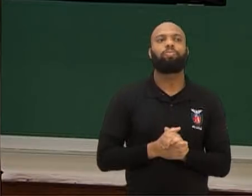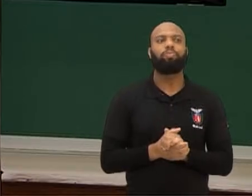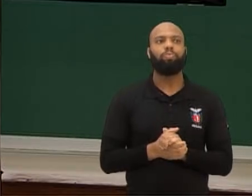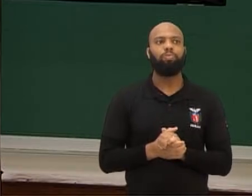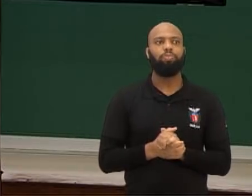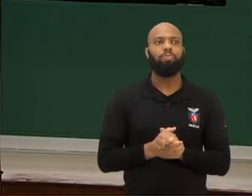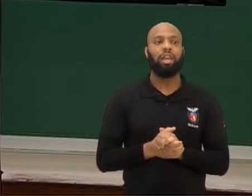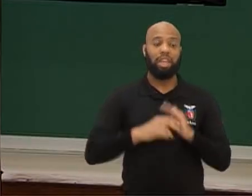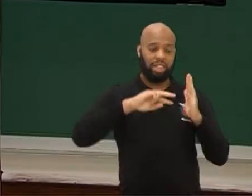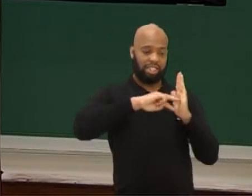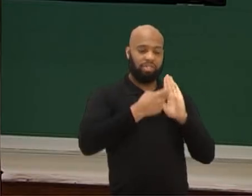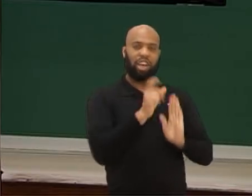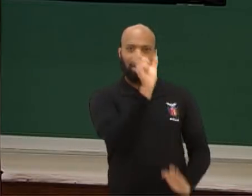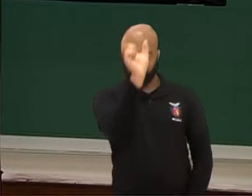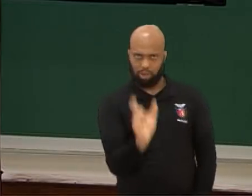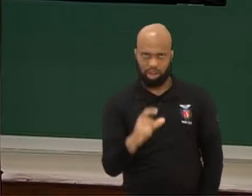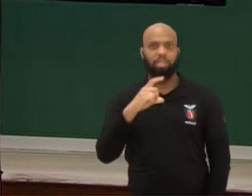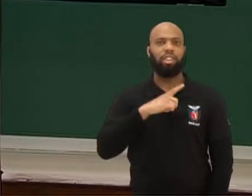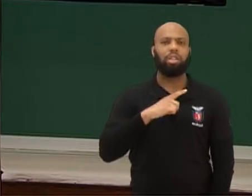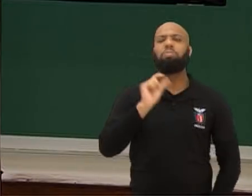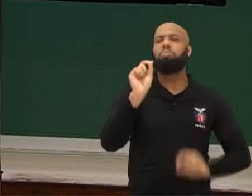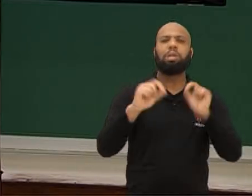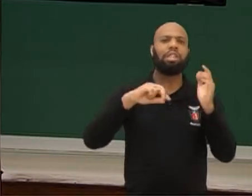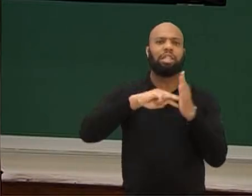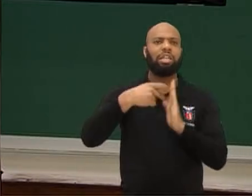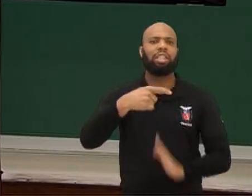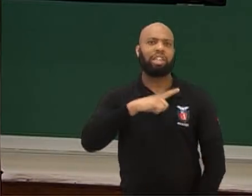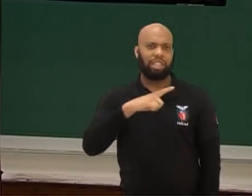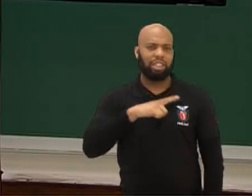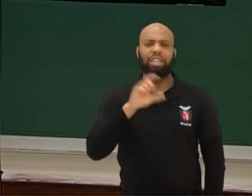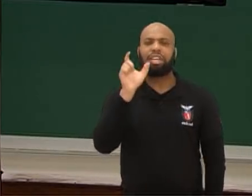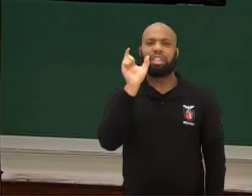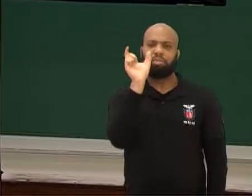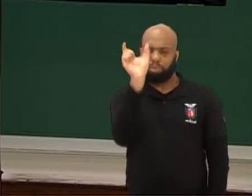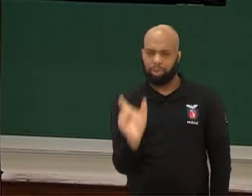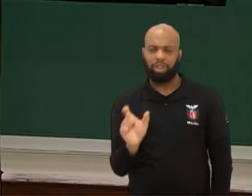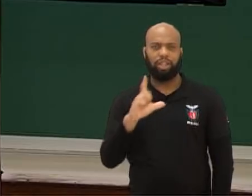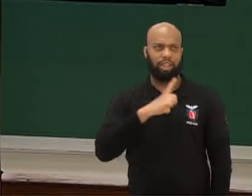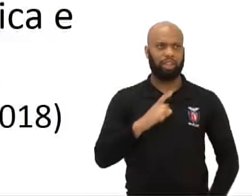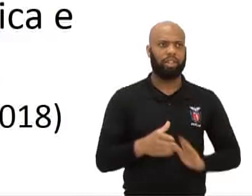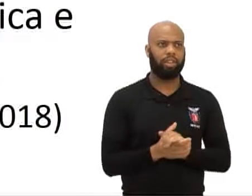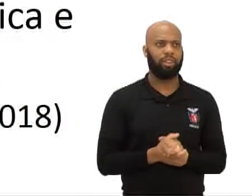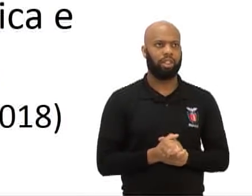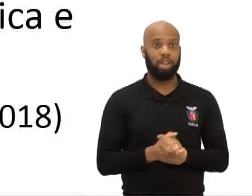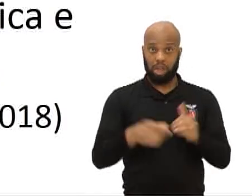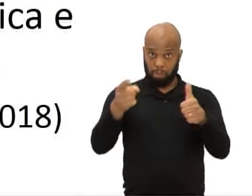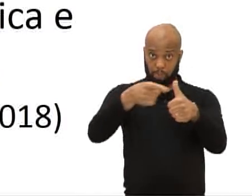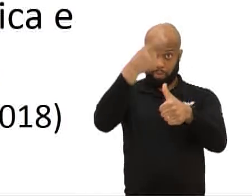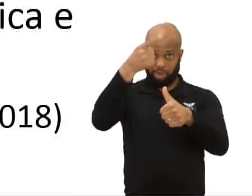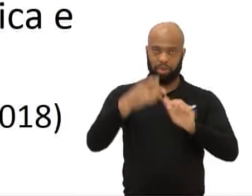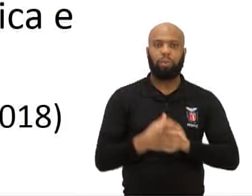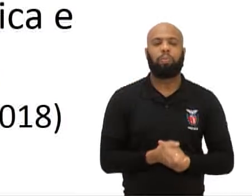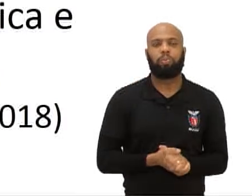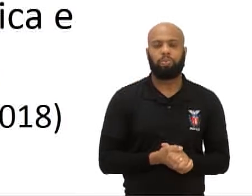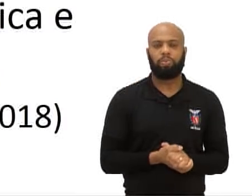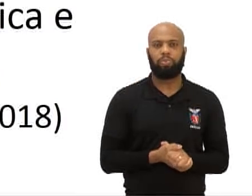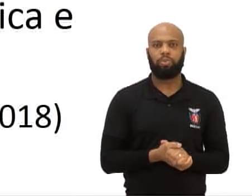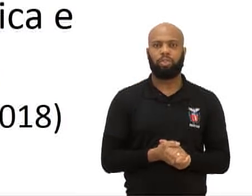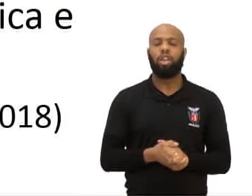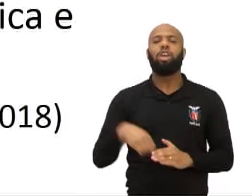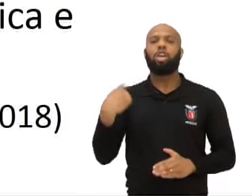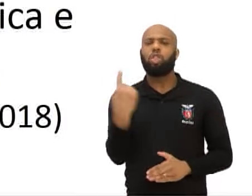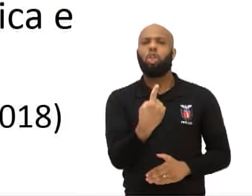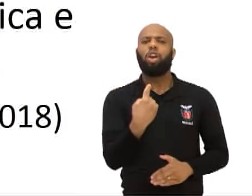Significados dos termos. Vamos ver o que realmente significa sonoplastia e sonoplasta? Sonoplastia.